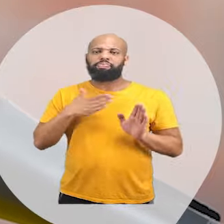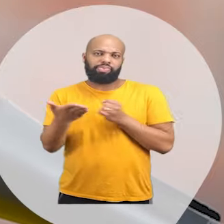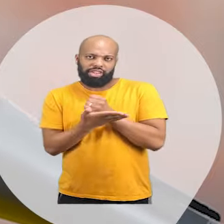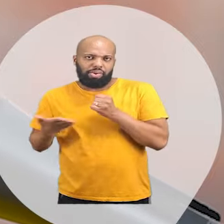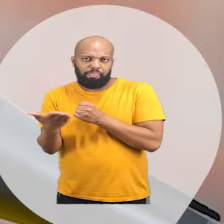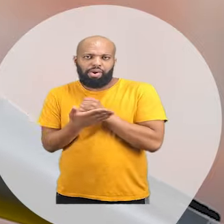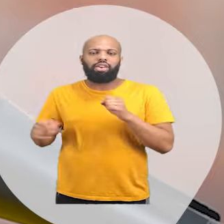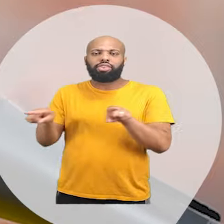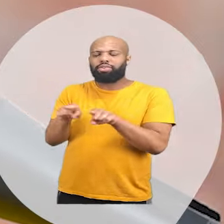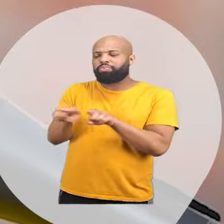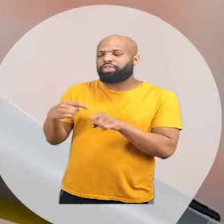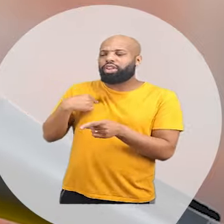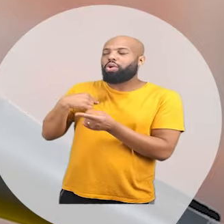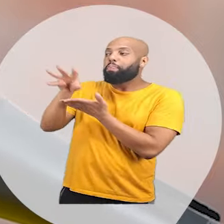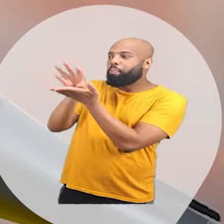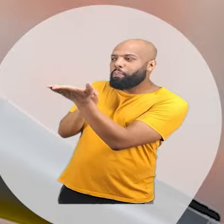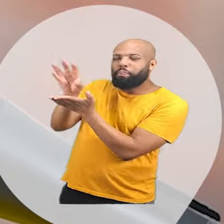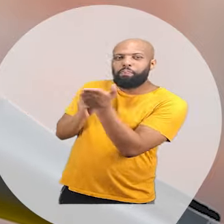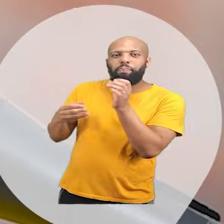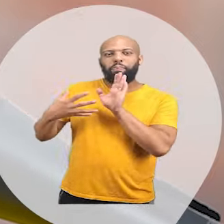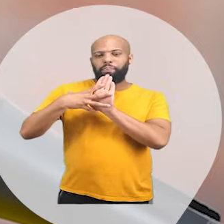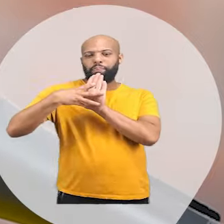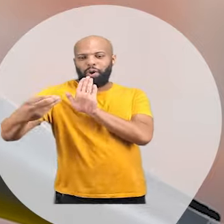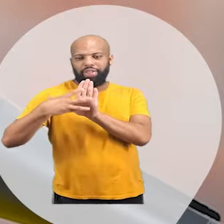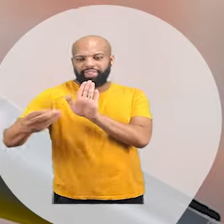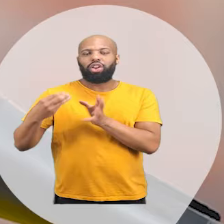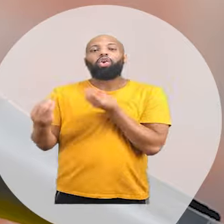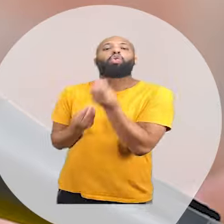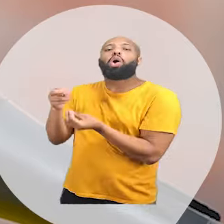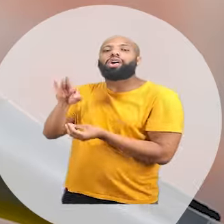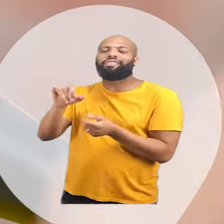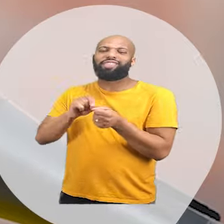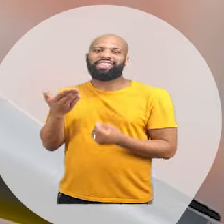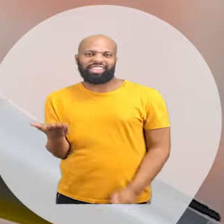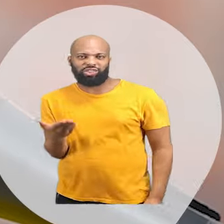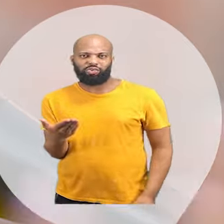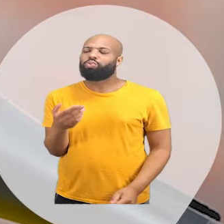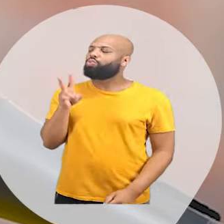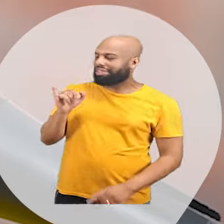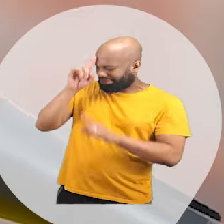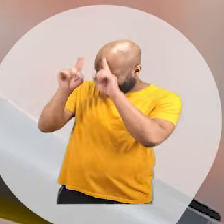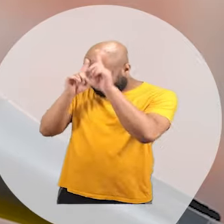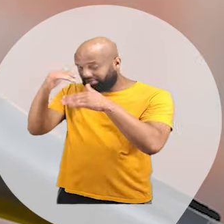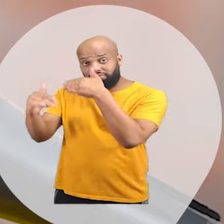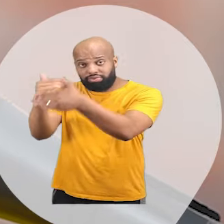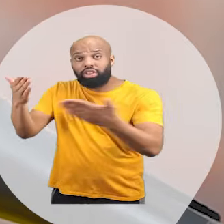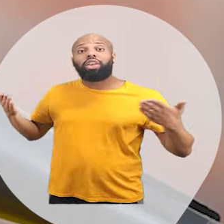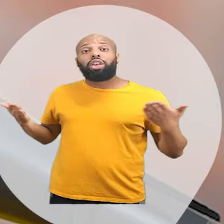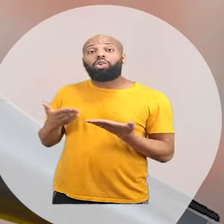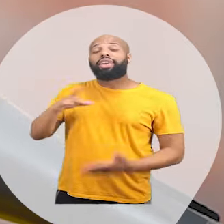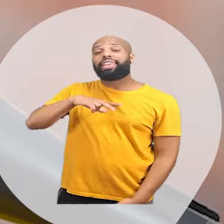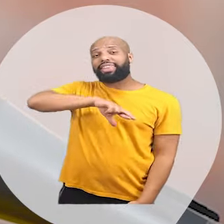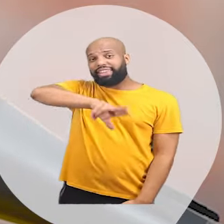basear assim para me inspirar também então tudo eu fui criando como que eu vou fazer isso como que eu vou fazer aquilo a gente foi desenvolvendo